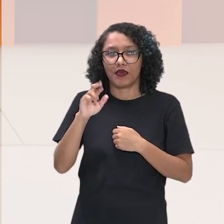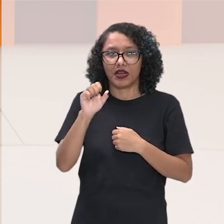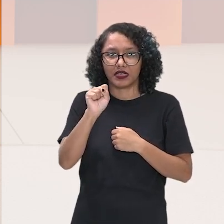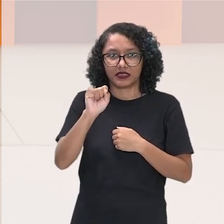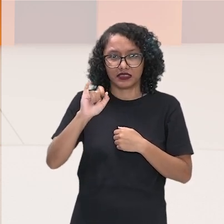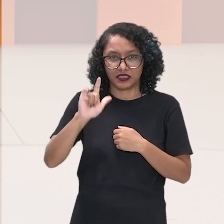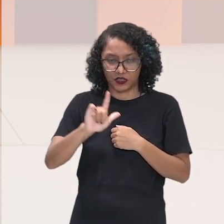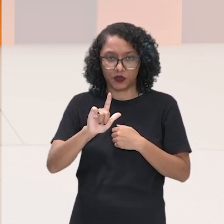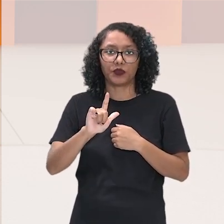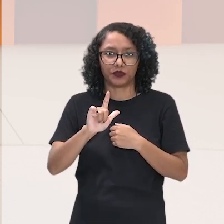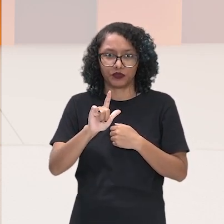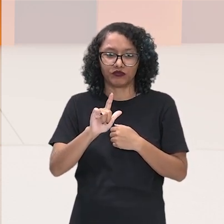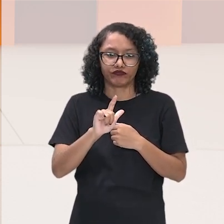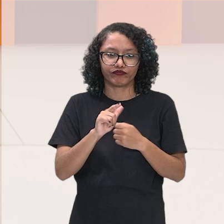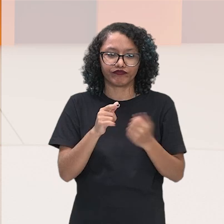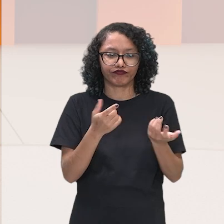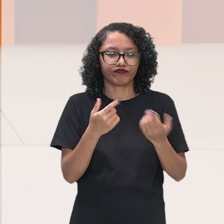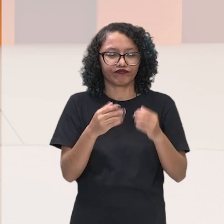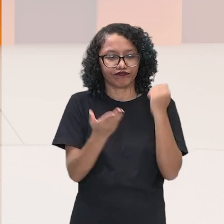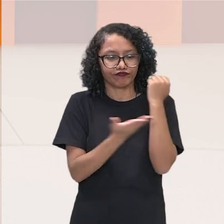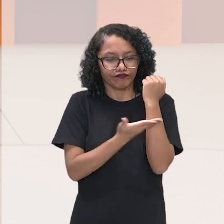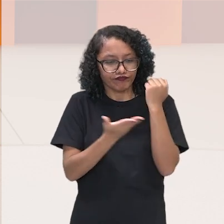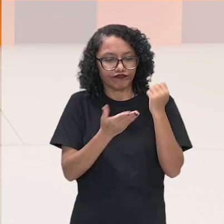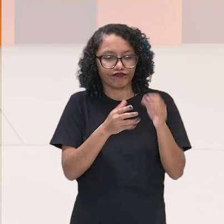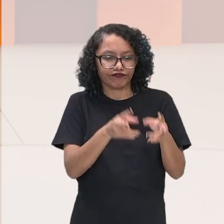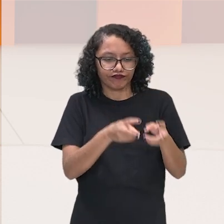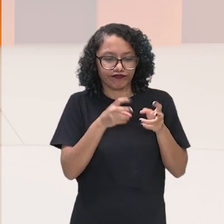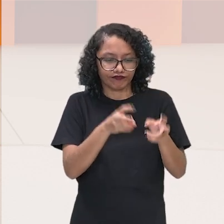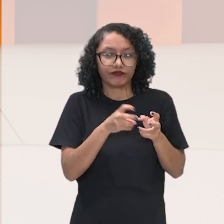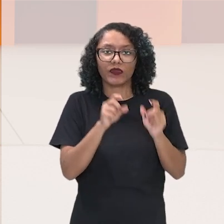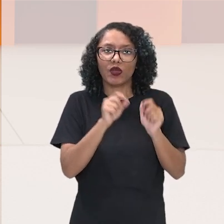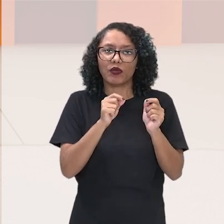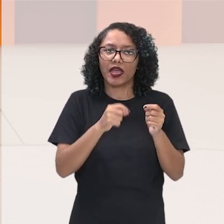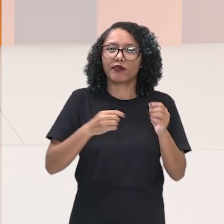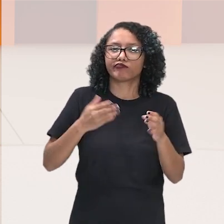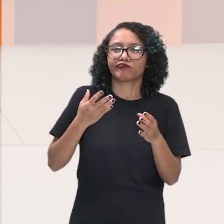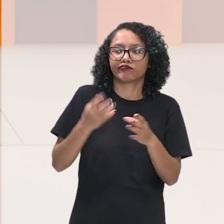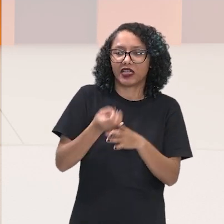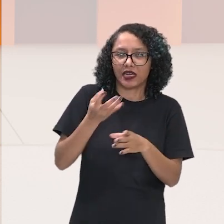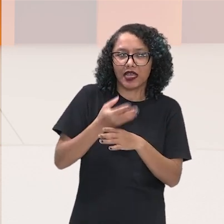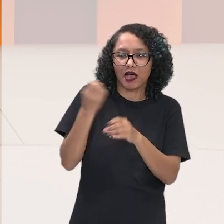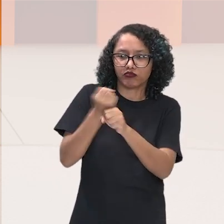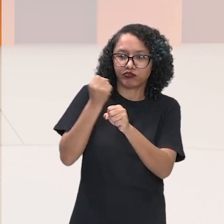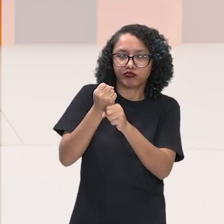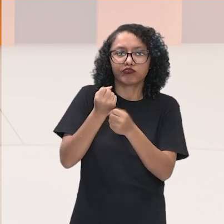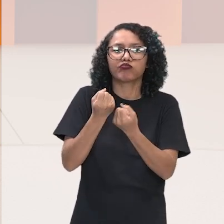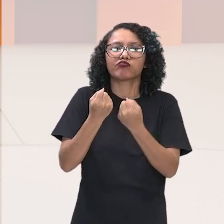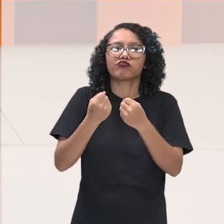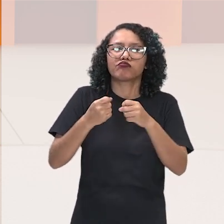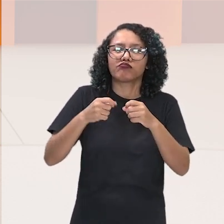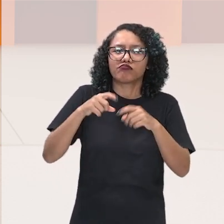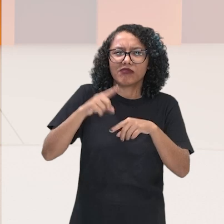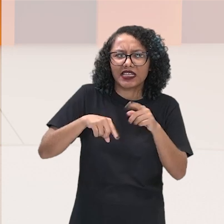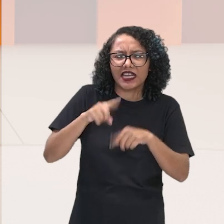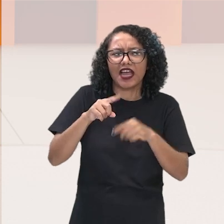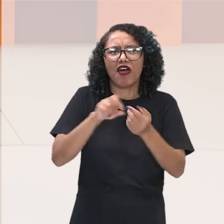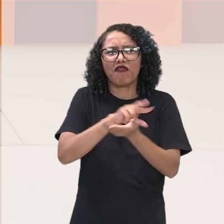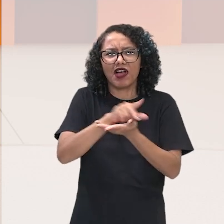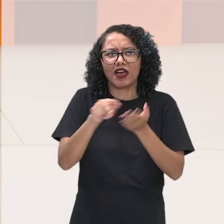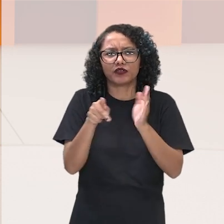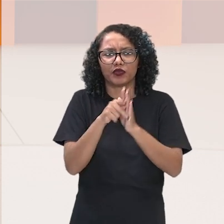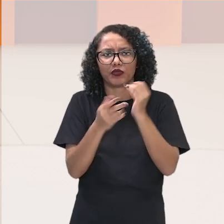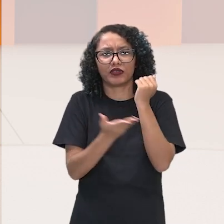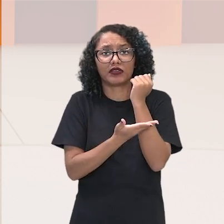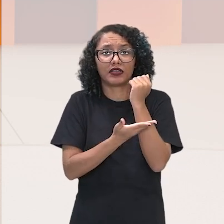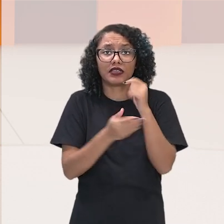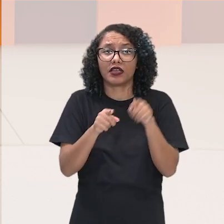ali madeira para a produção de móveis, e também retiravam dessa madeira uma tinta de cor avermelhada, daí